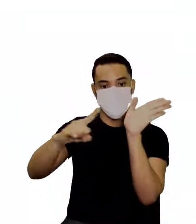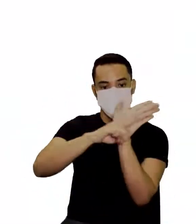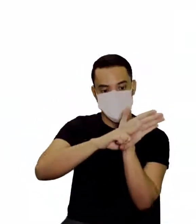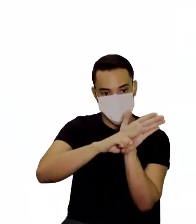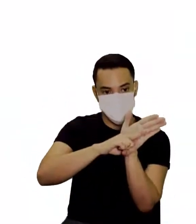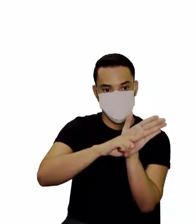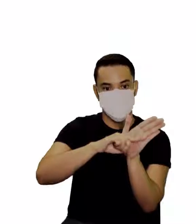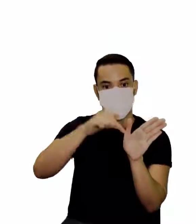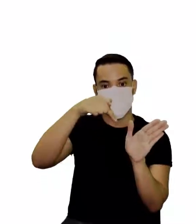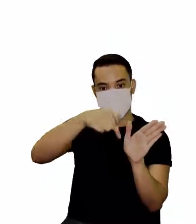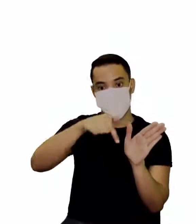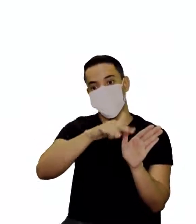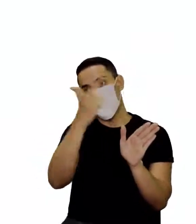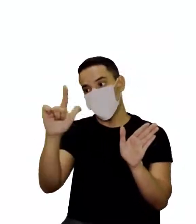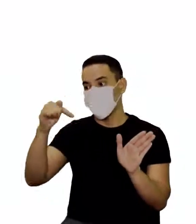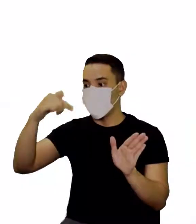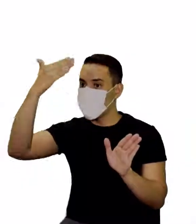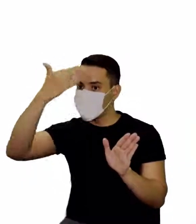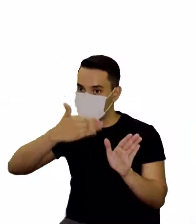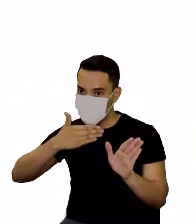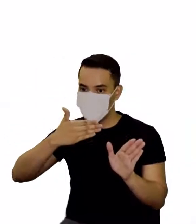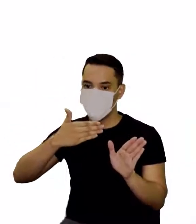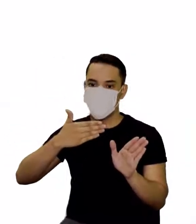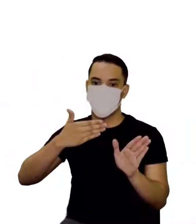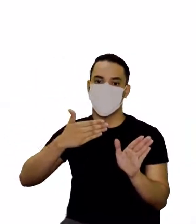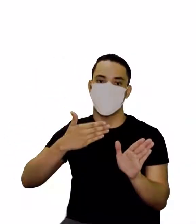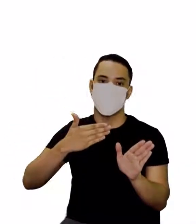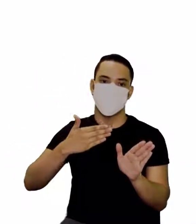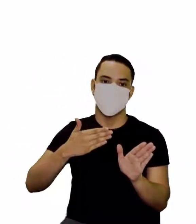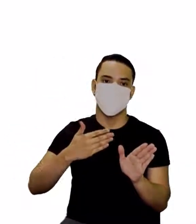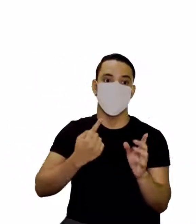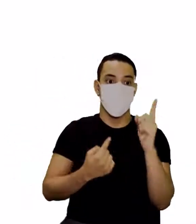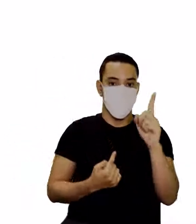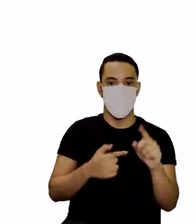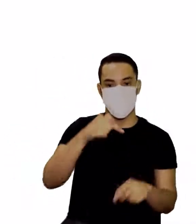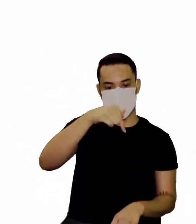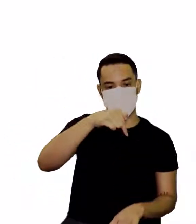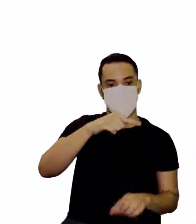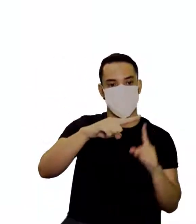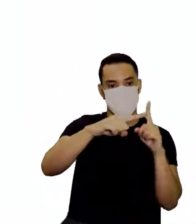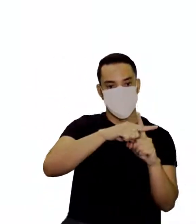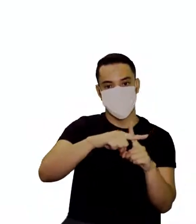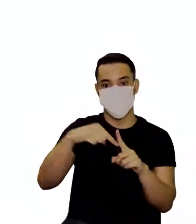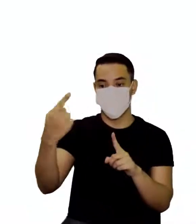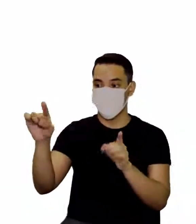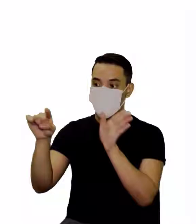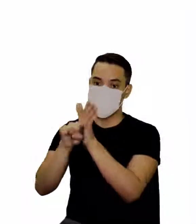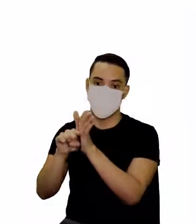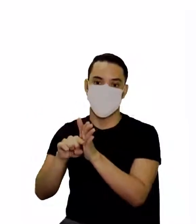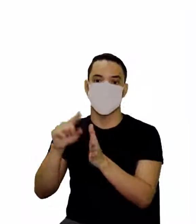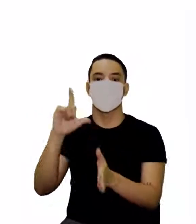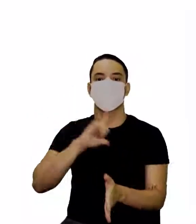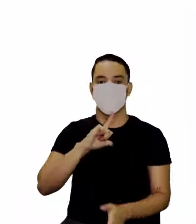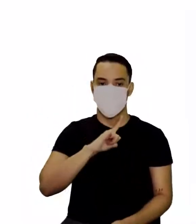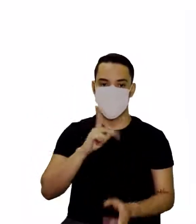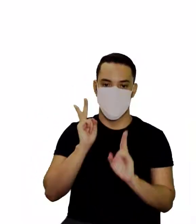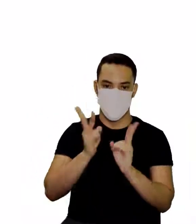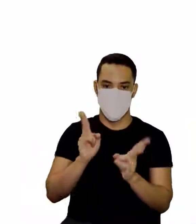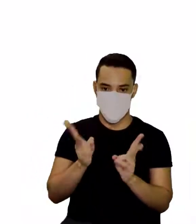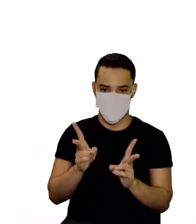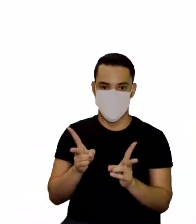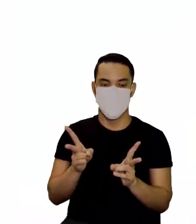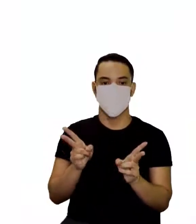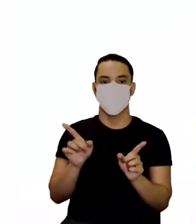e a carga de prova... A carga geradora é negativa e a carga de prova positiva continua tendo a